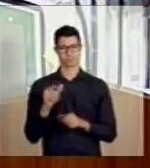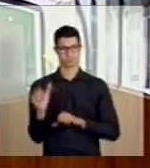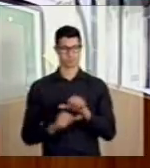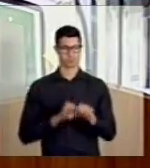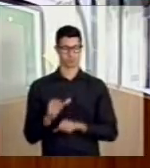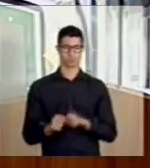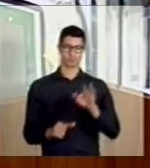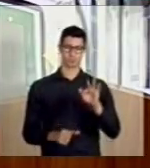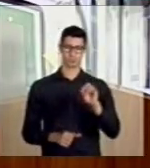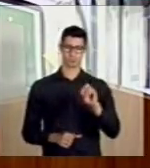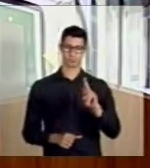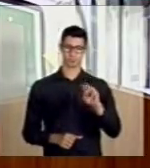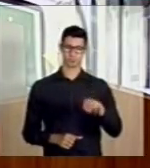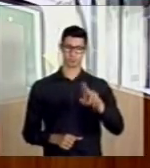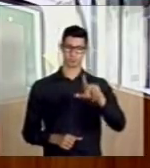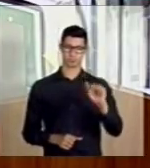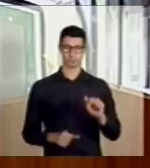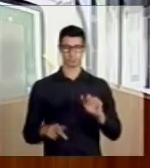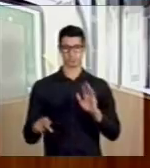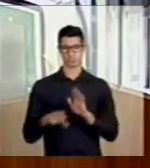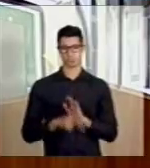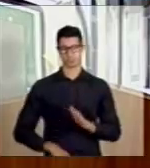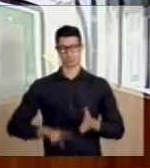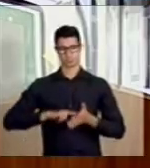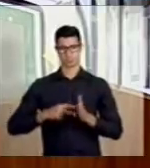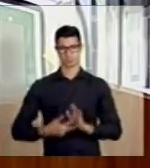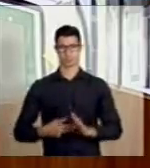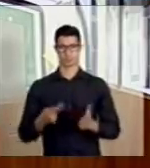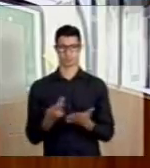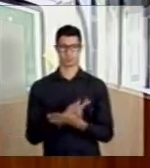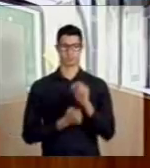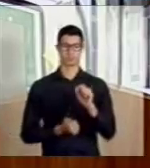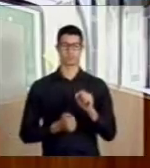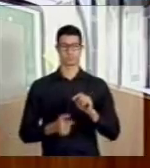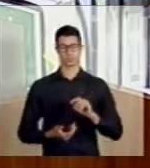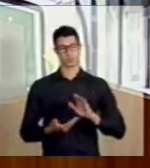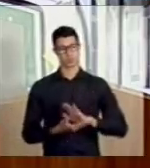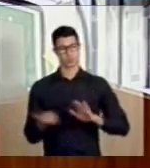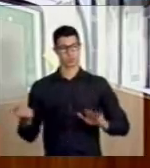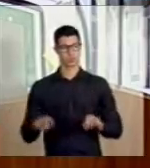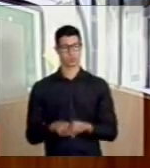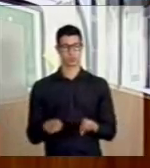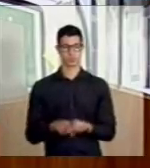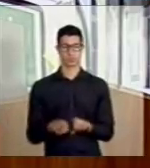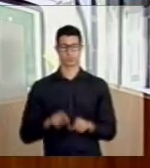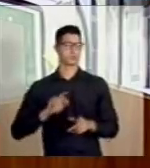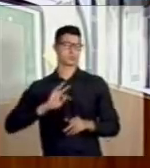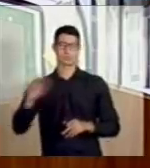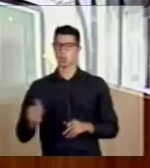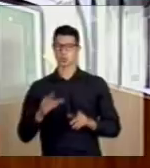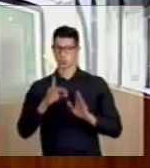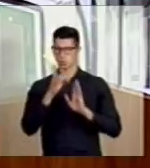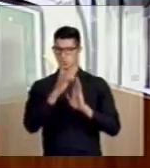em fórmula destituída de significação, o que subtrairia, consoante adverte a